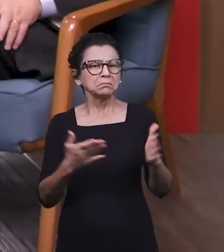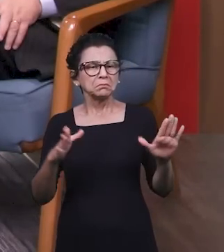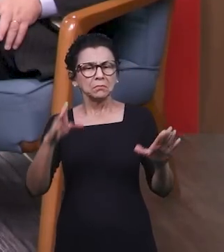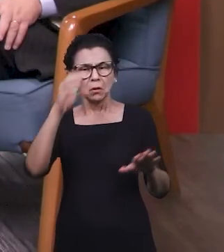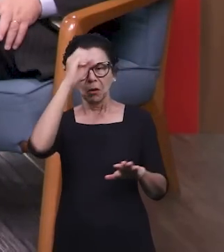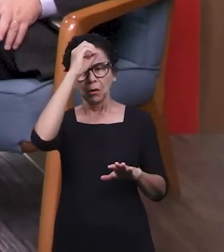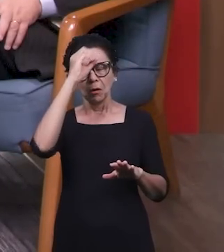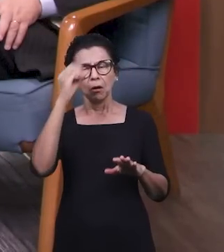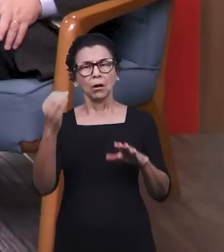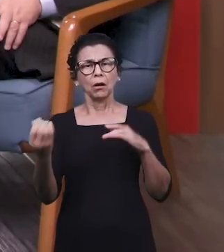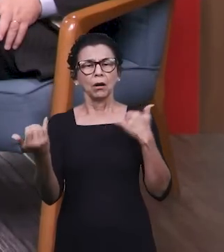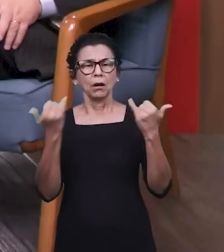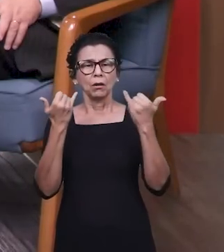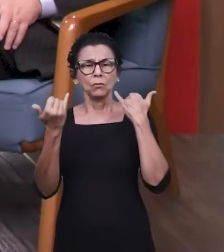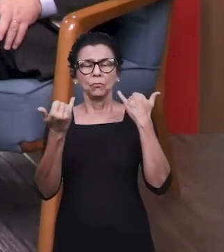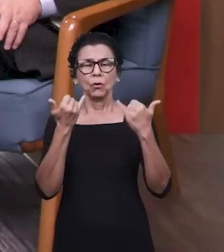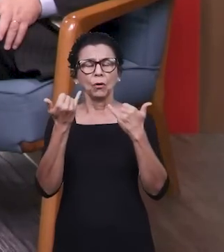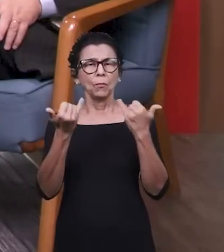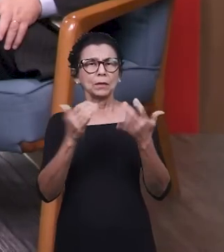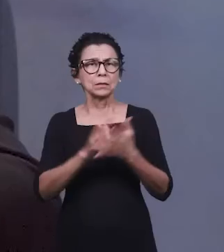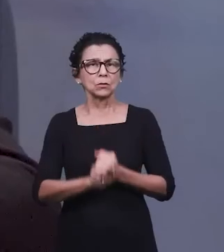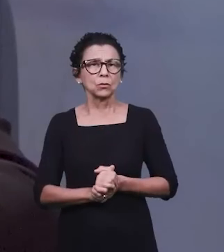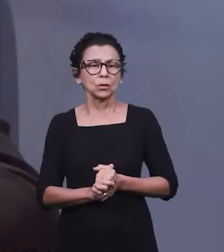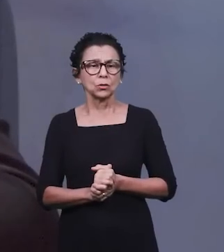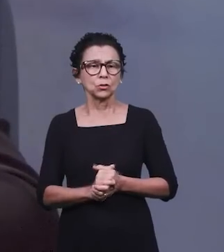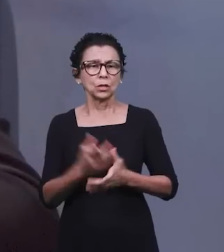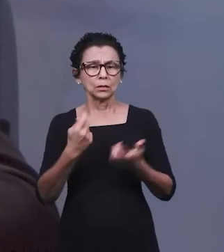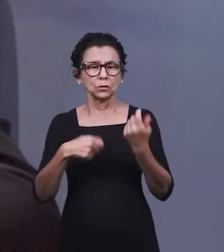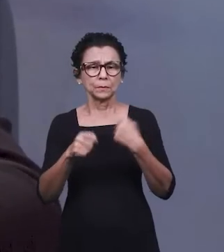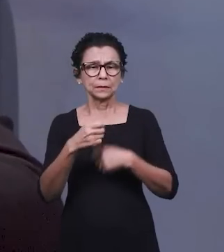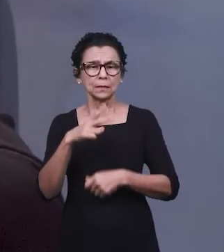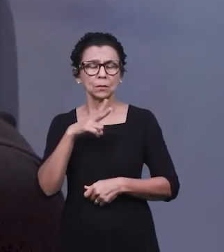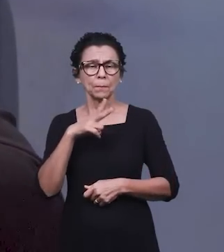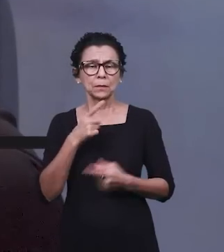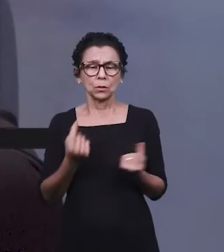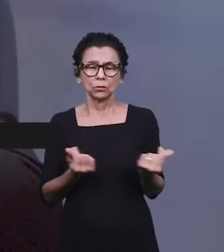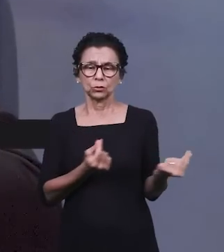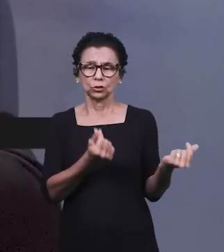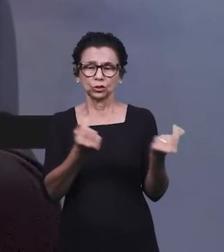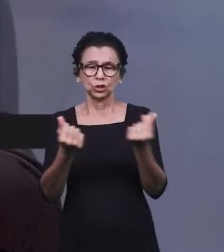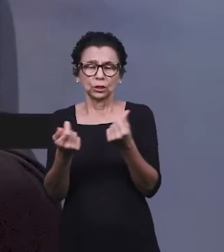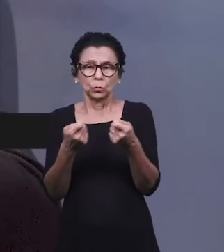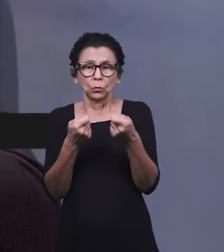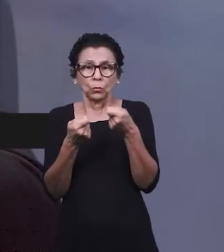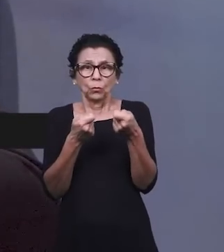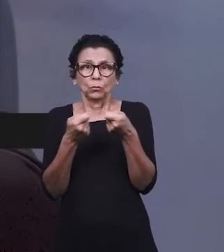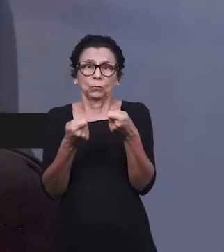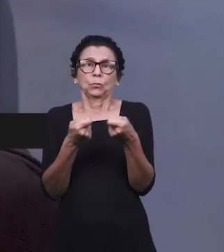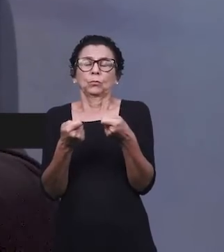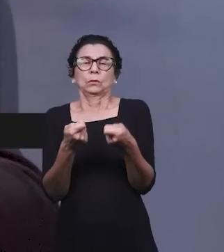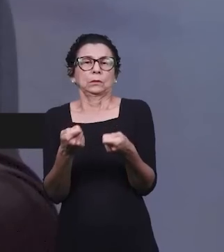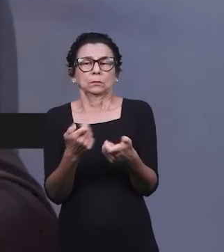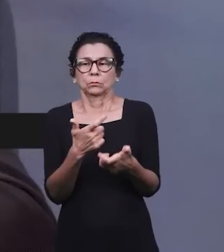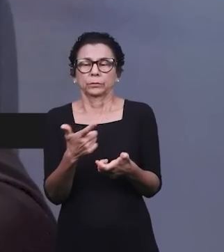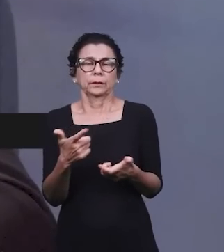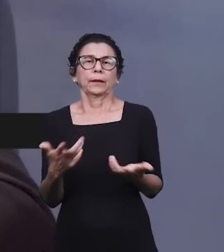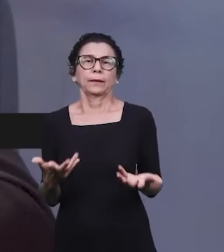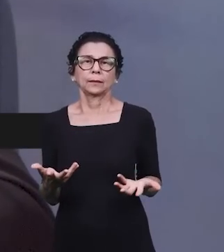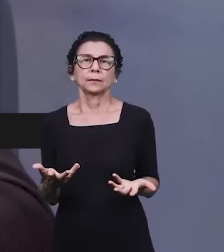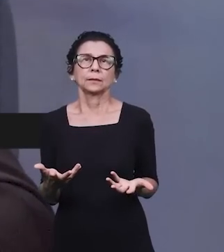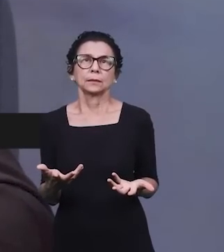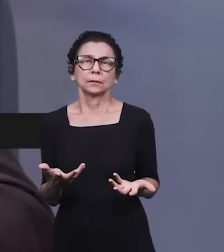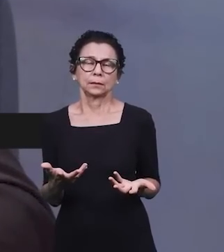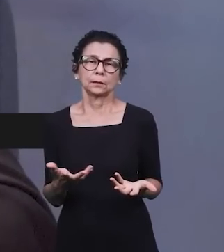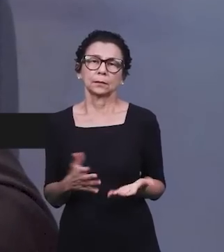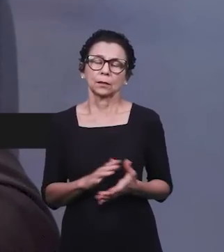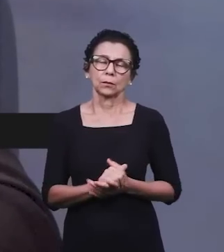a respeito do seu orçamento pessoal. Elas não conseguem ter sequer um controle financeiro pessoal. Então eu sempre digo que o